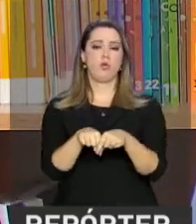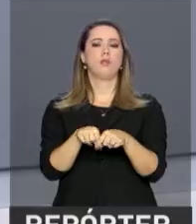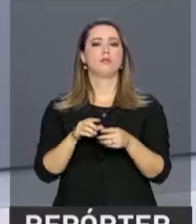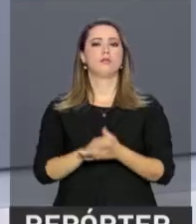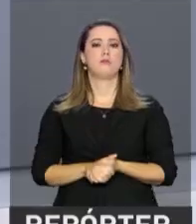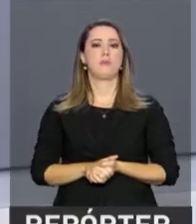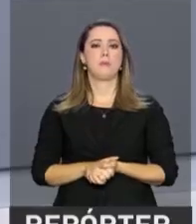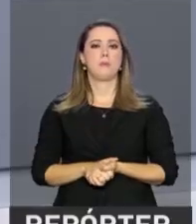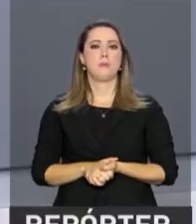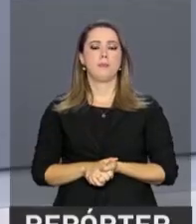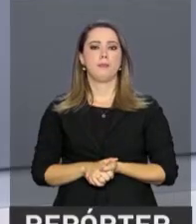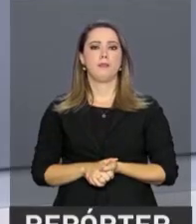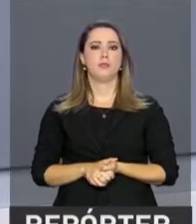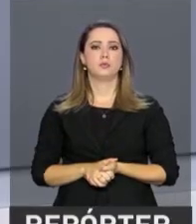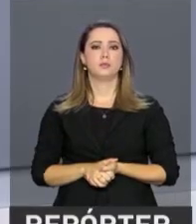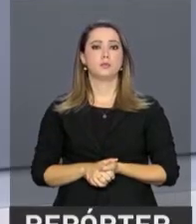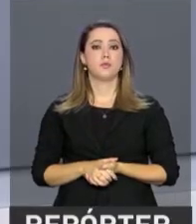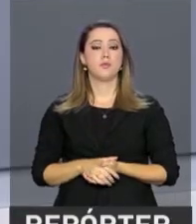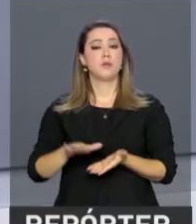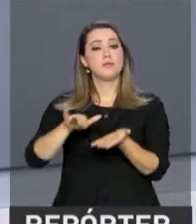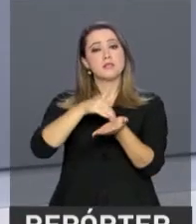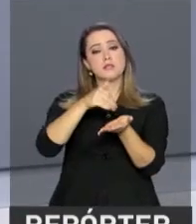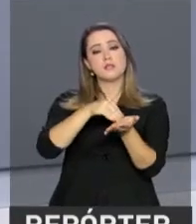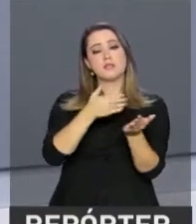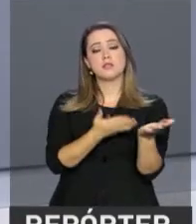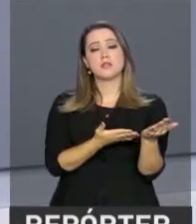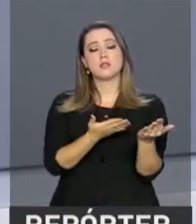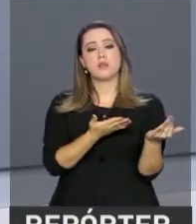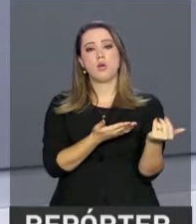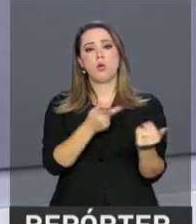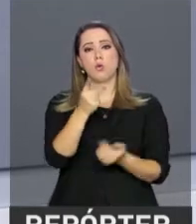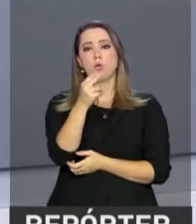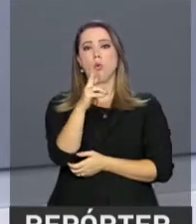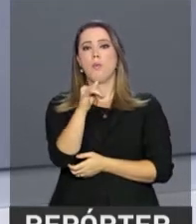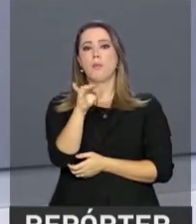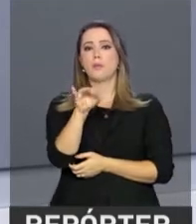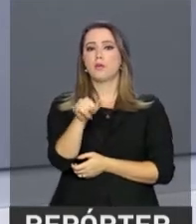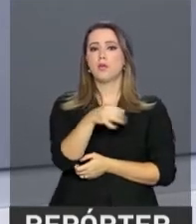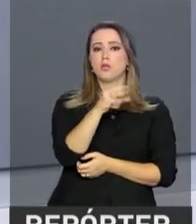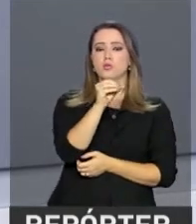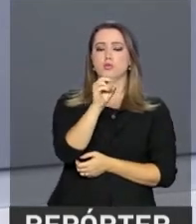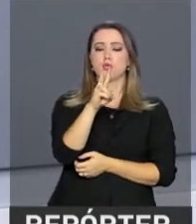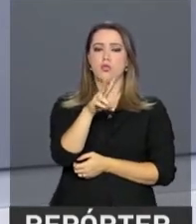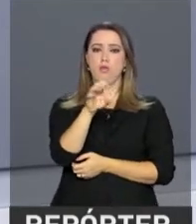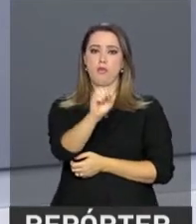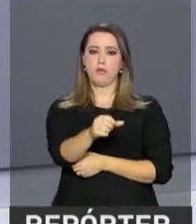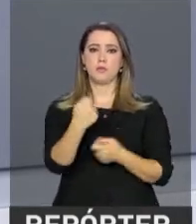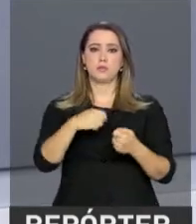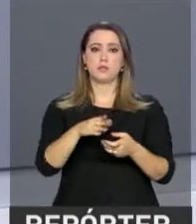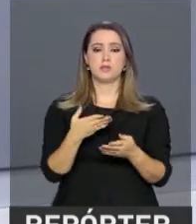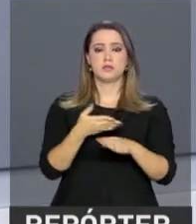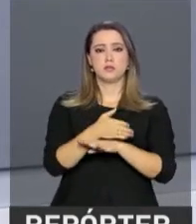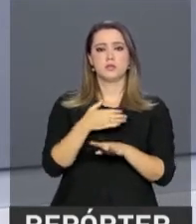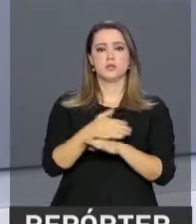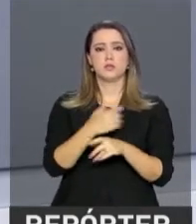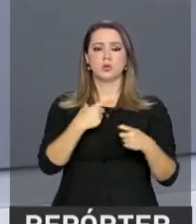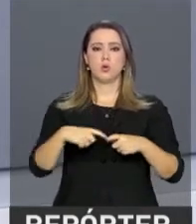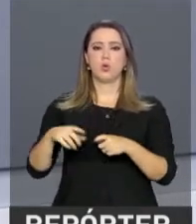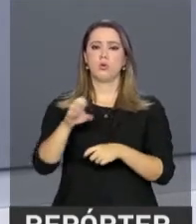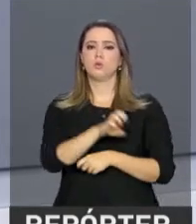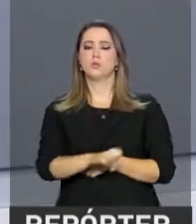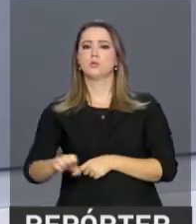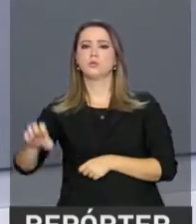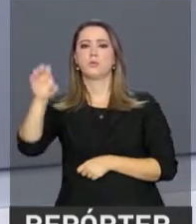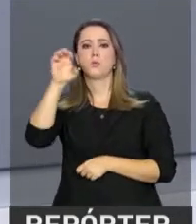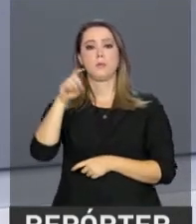aula para fazer a matrícula no projovem os interessados devem procurar a secretaria de educação da cidade do estado